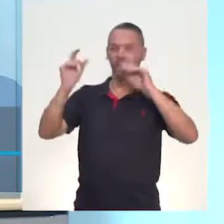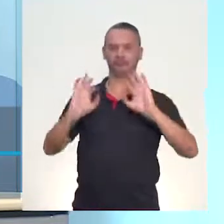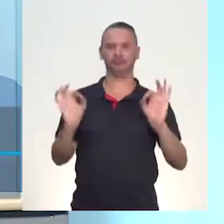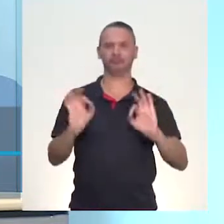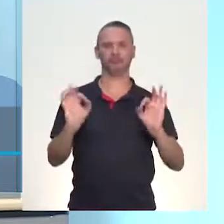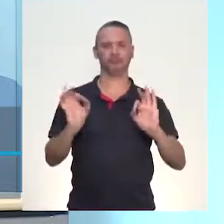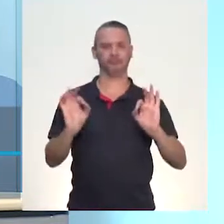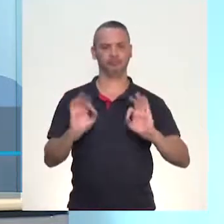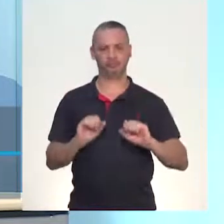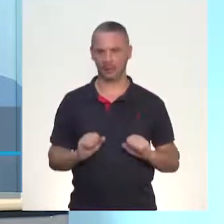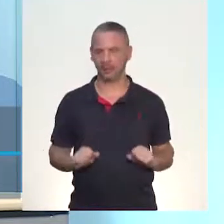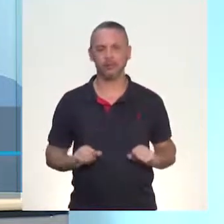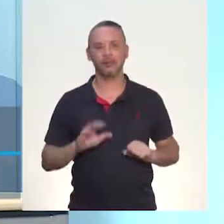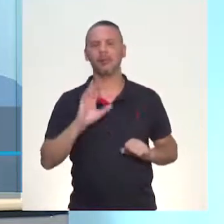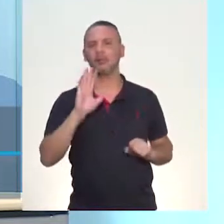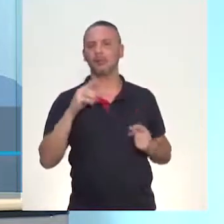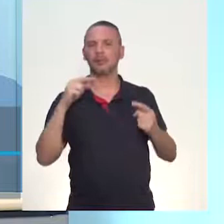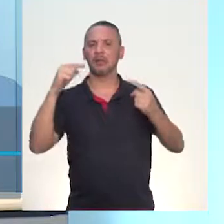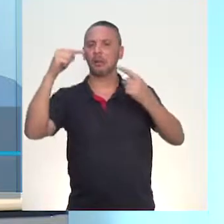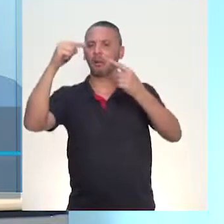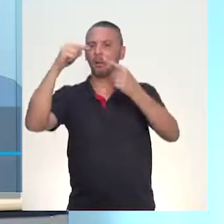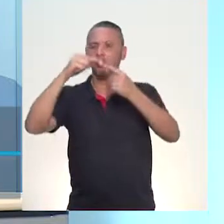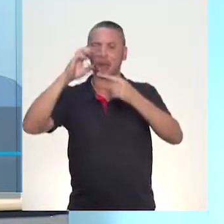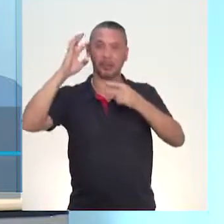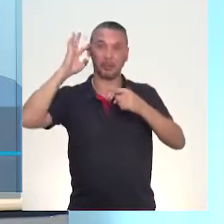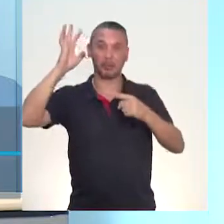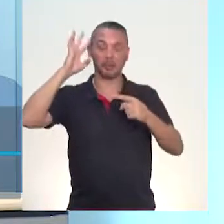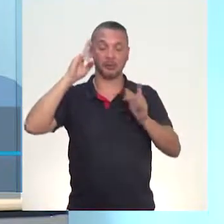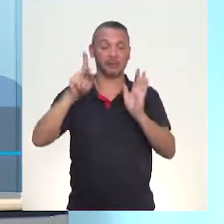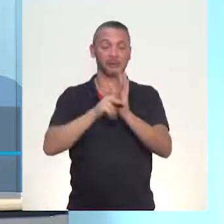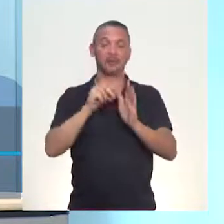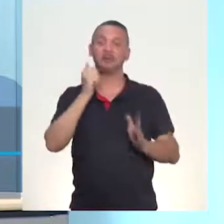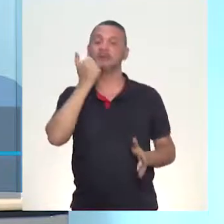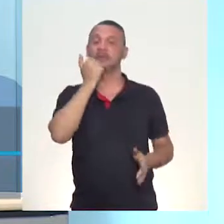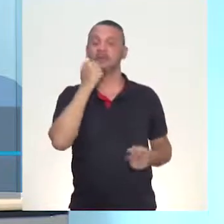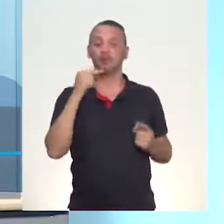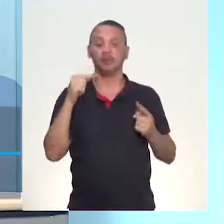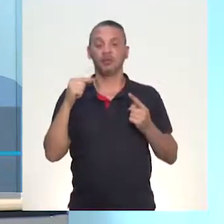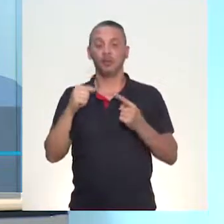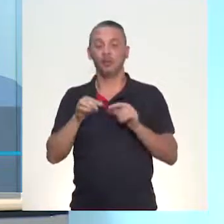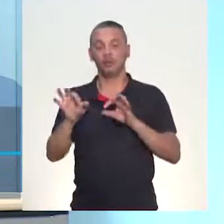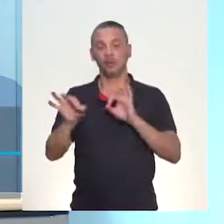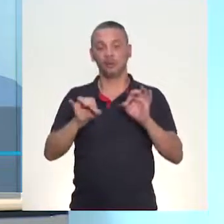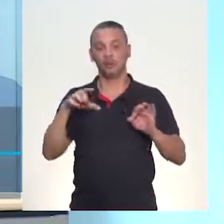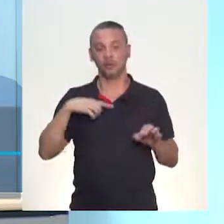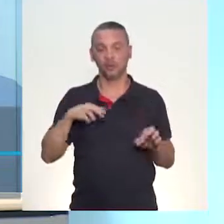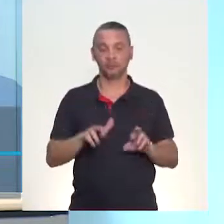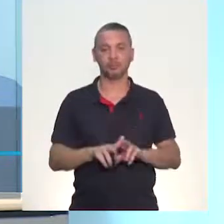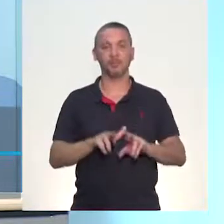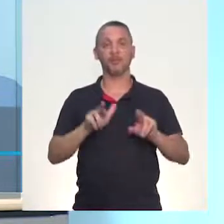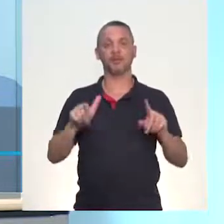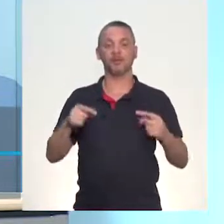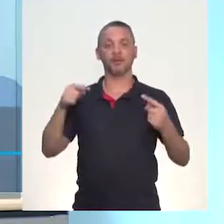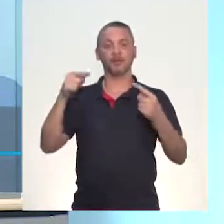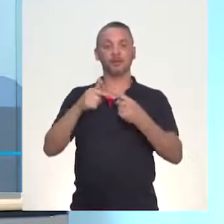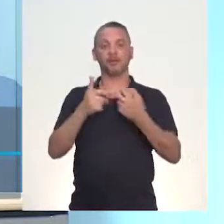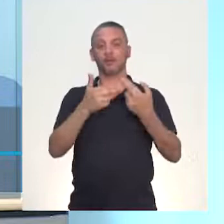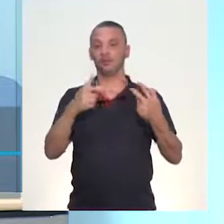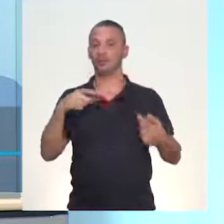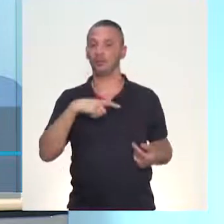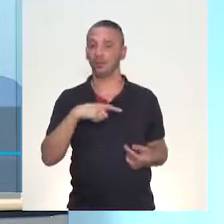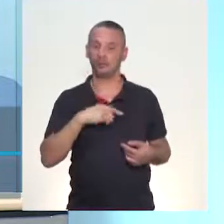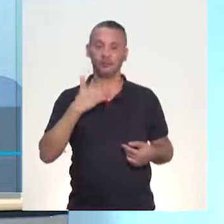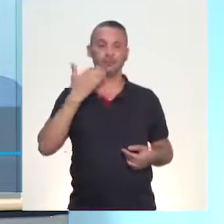ao senso comum, mas as implicações de um pensamento científico são de uma ordem totalmente distinta das implicações